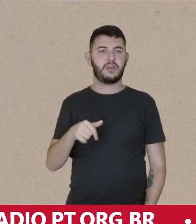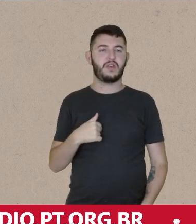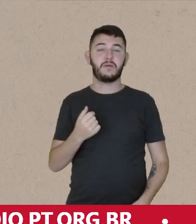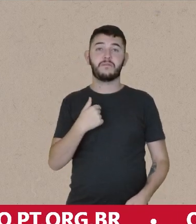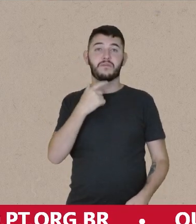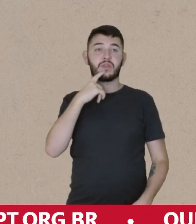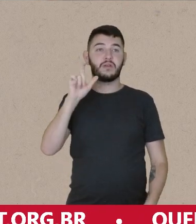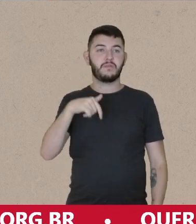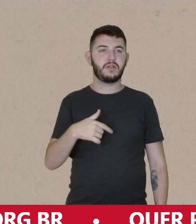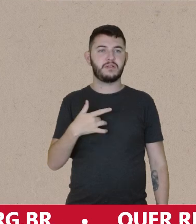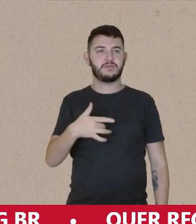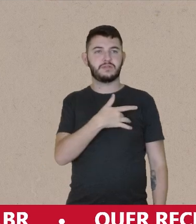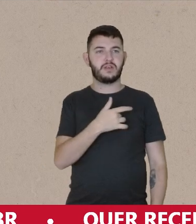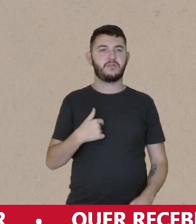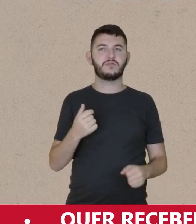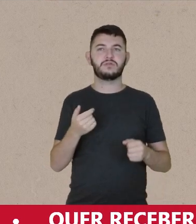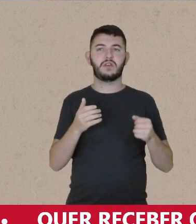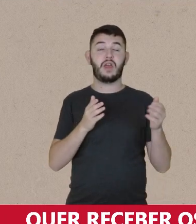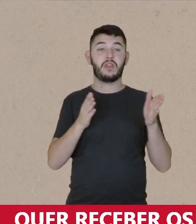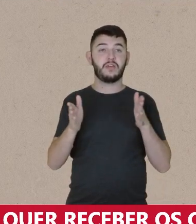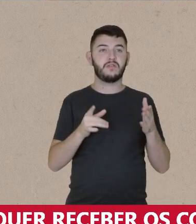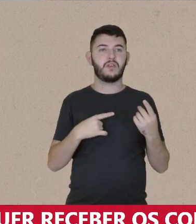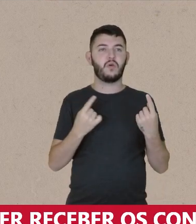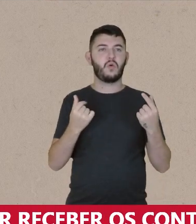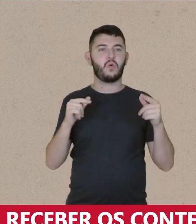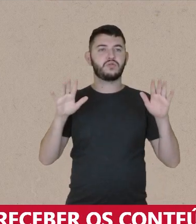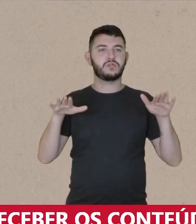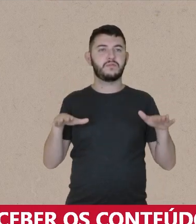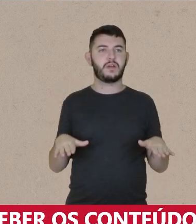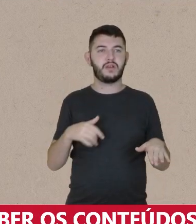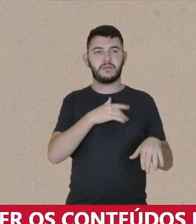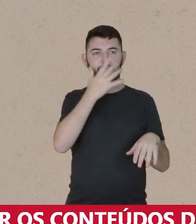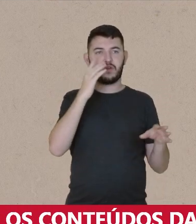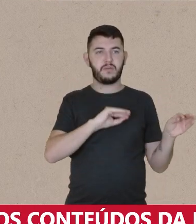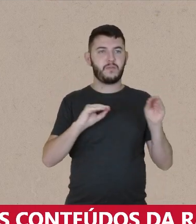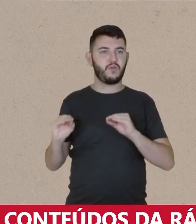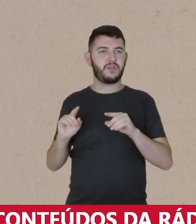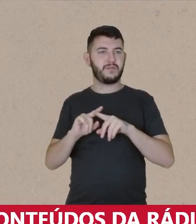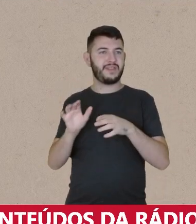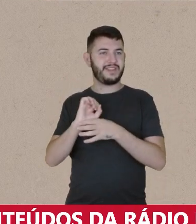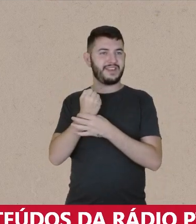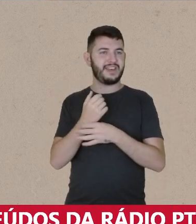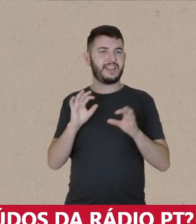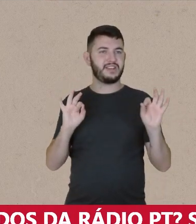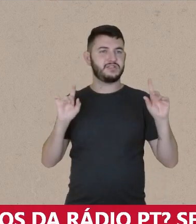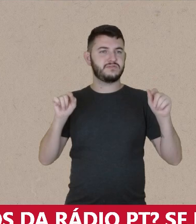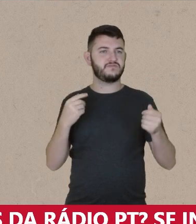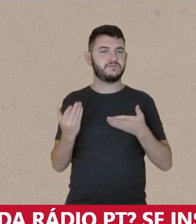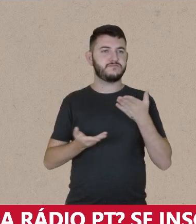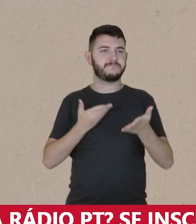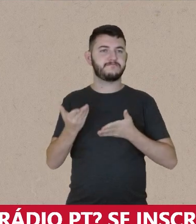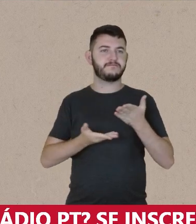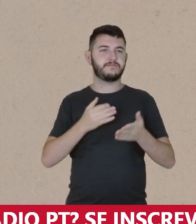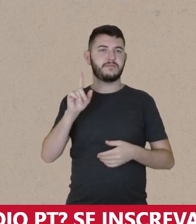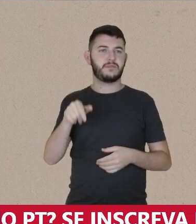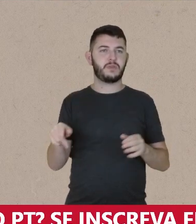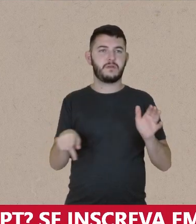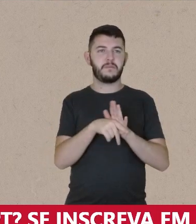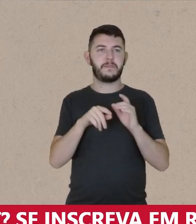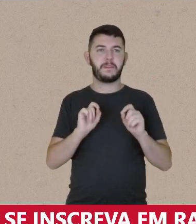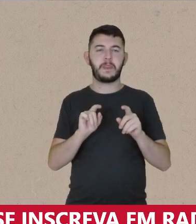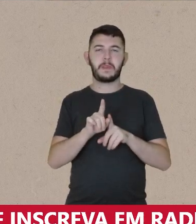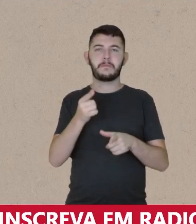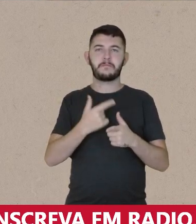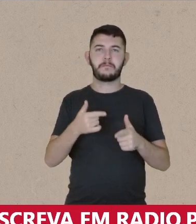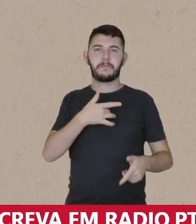custo menor, então muita gente migra para esses planos, no entanto, não é garantido o atendimento da alta